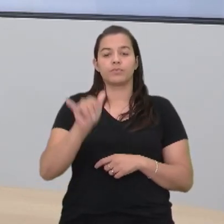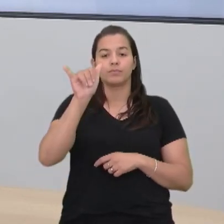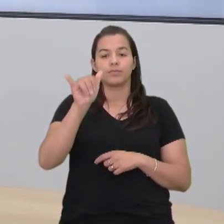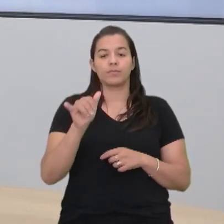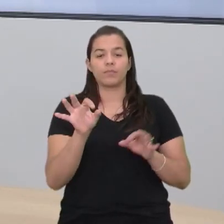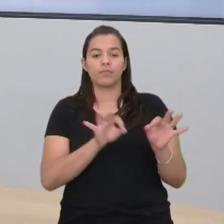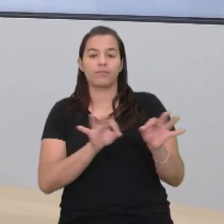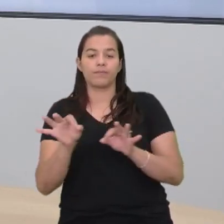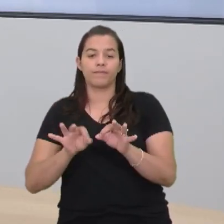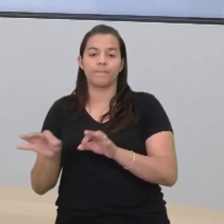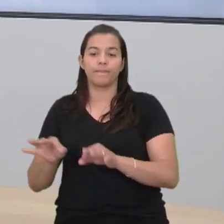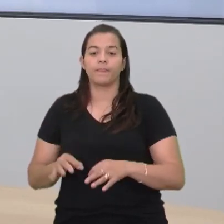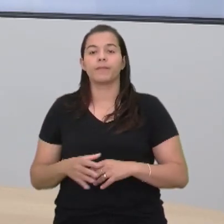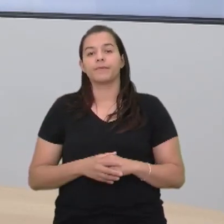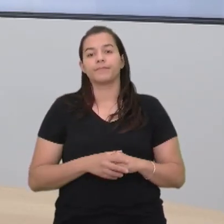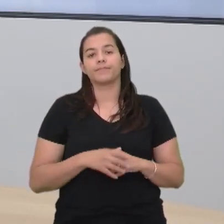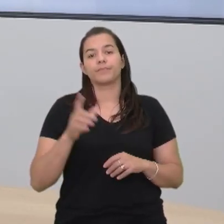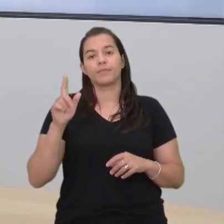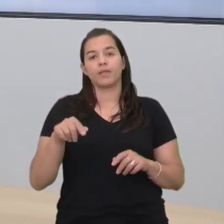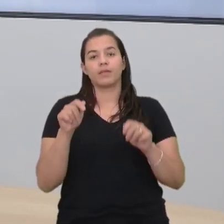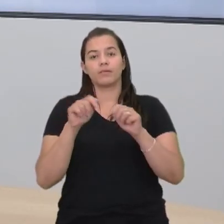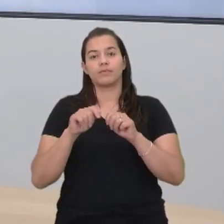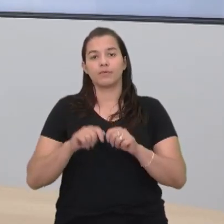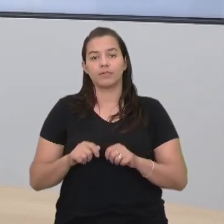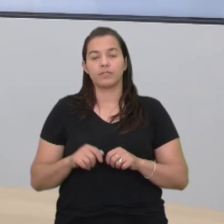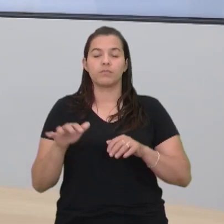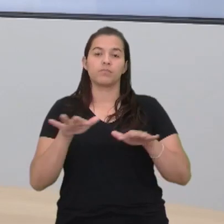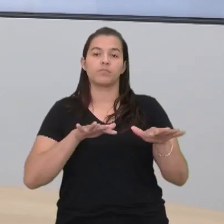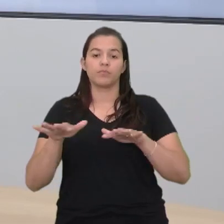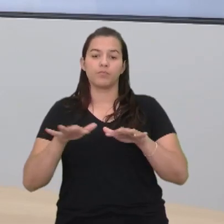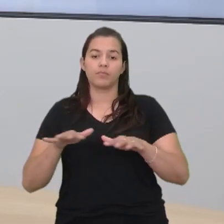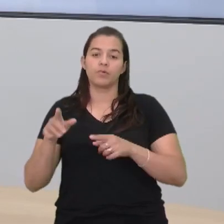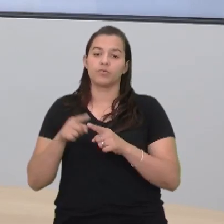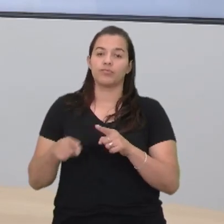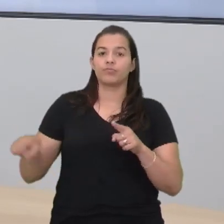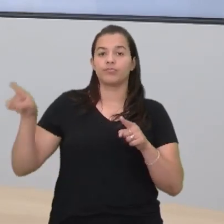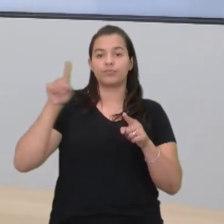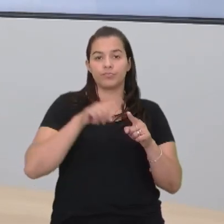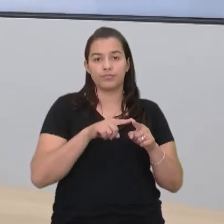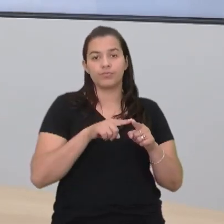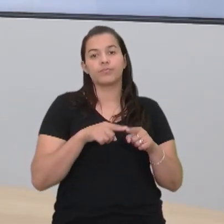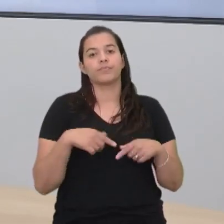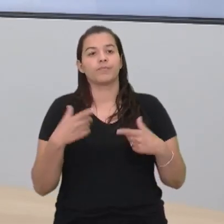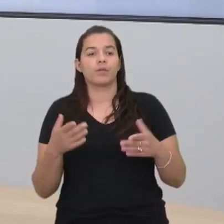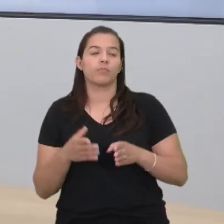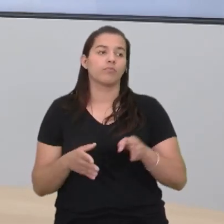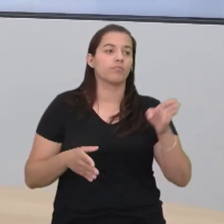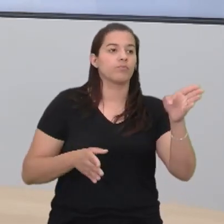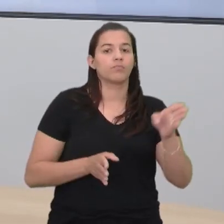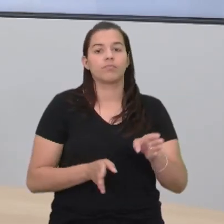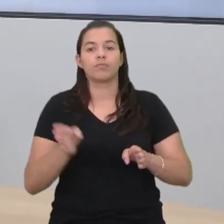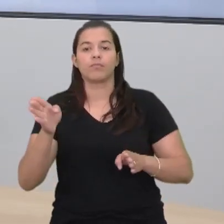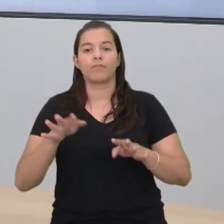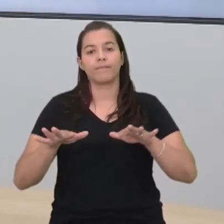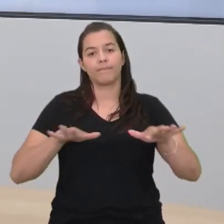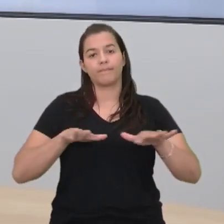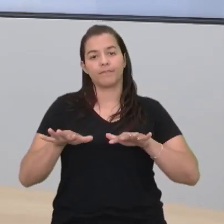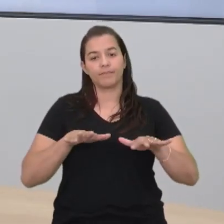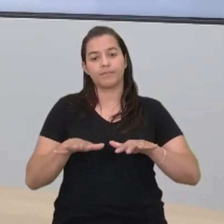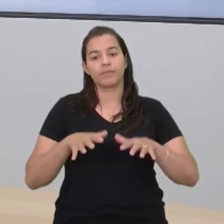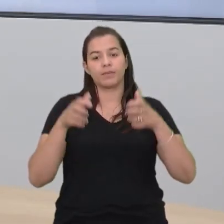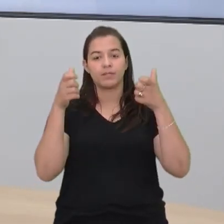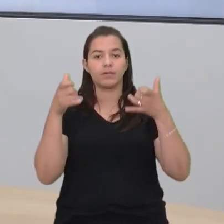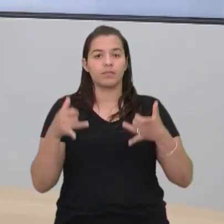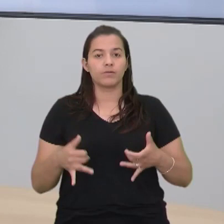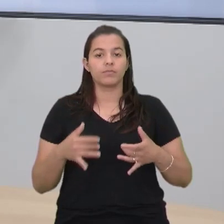na diagonal. Ou seja, fazer algum tipo de movimento. Girar, tá bom? Ir para um determinado lugar. Falou em movimento, falou nesse bloco